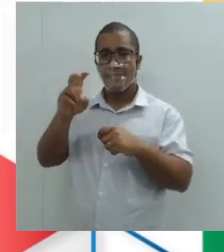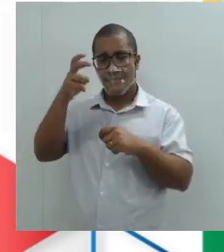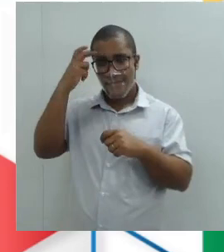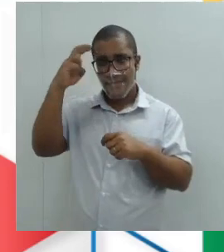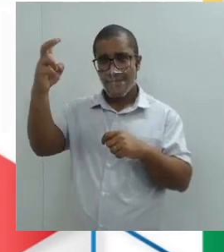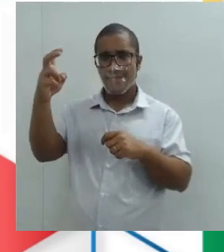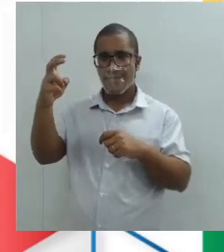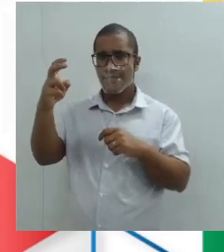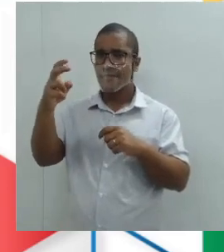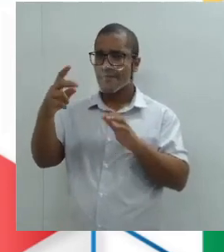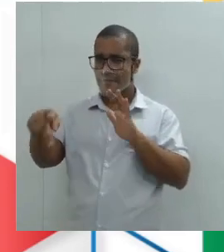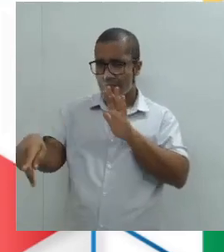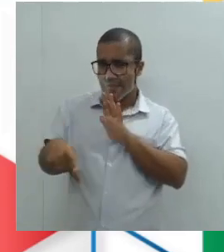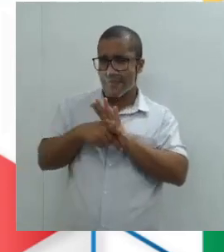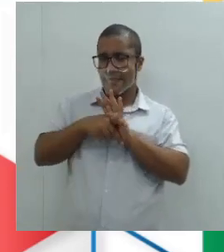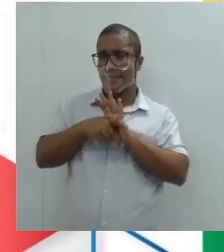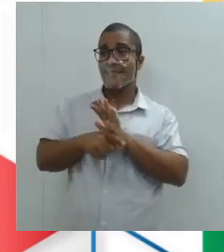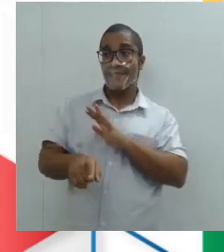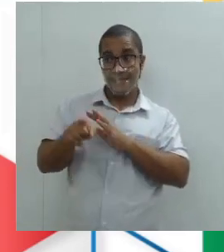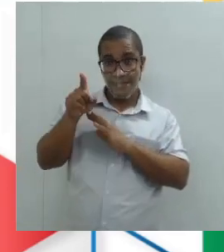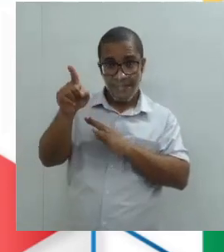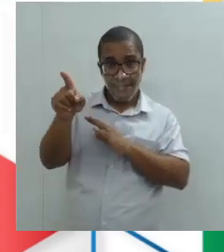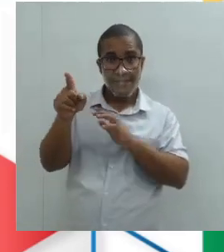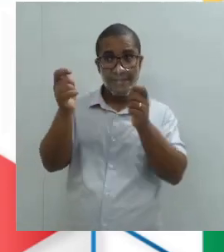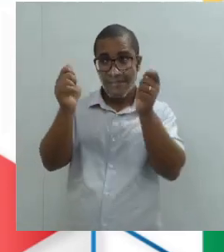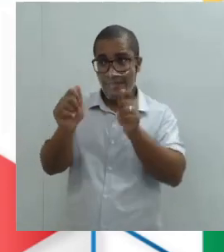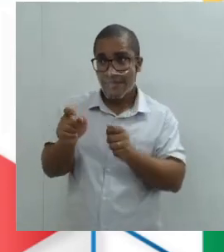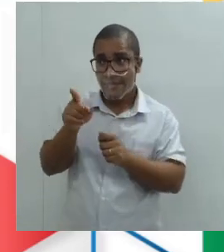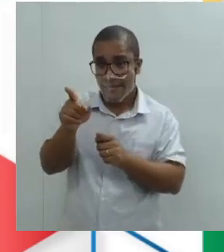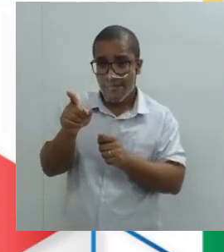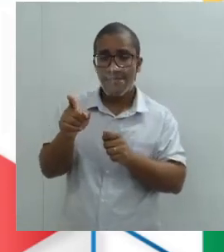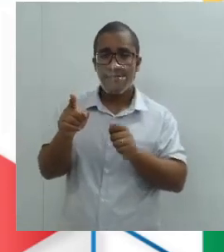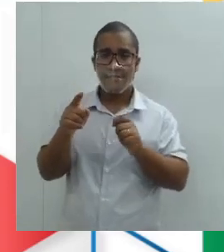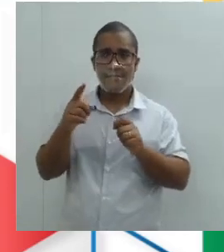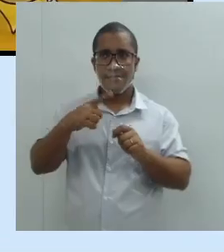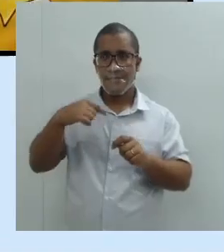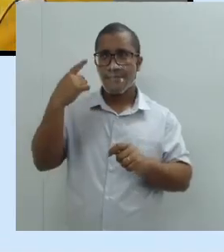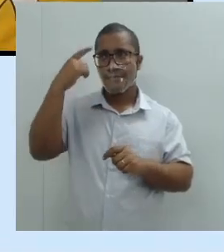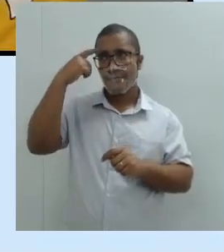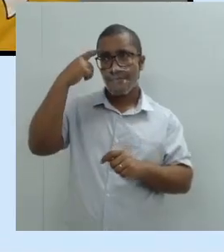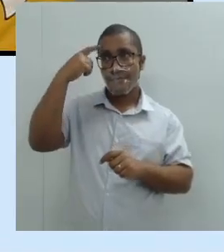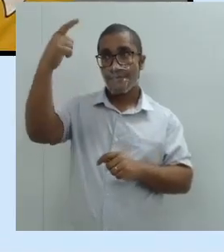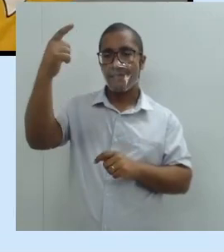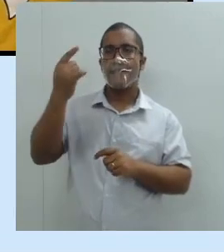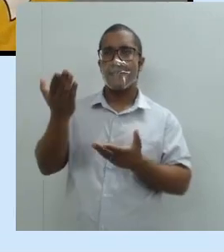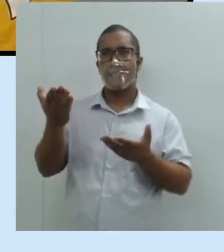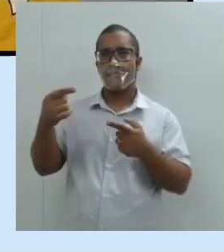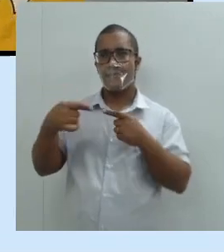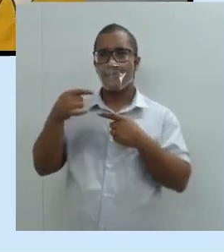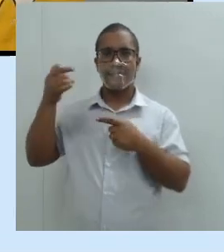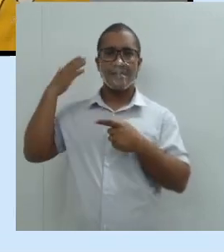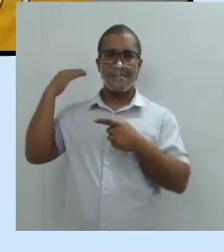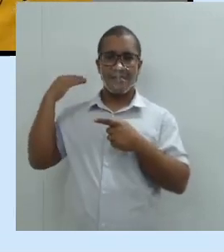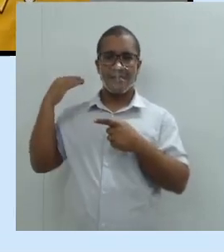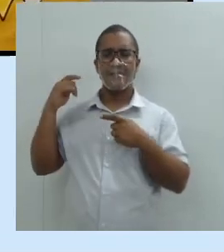e cultural que dignifica de ser preservado e lembrado. Bem, então o material é tudo aquilo que a gente possa